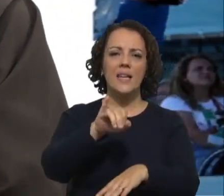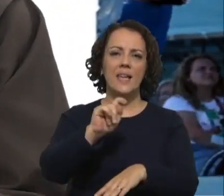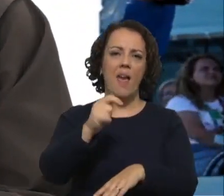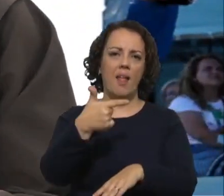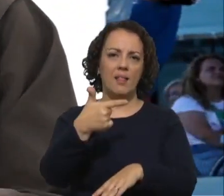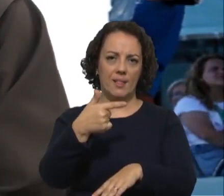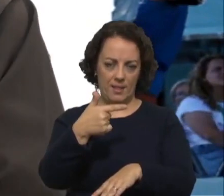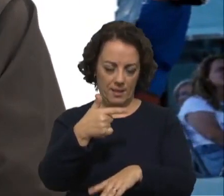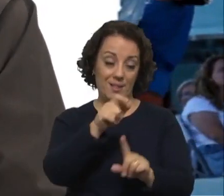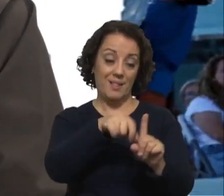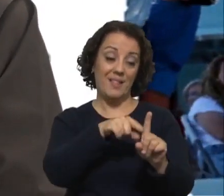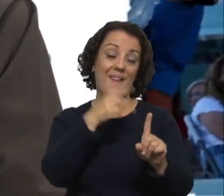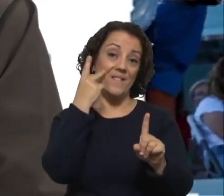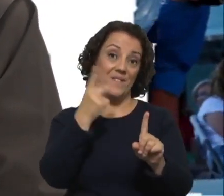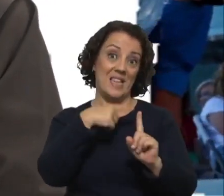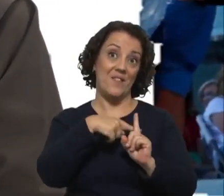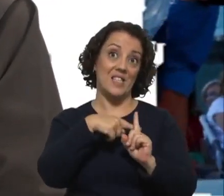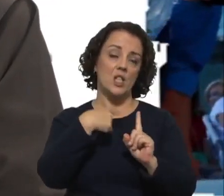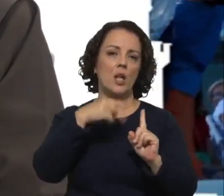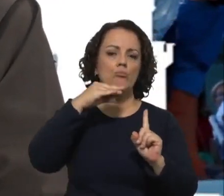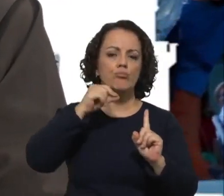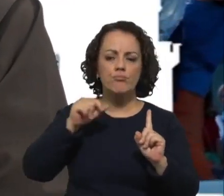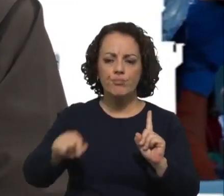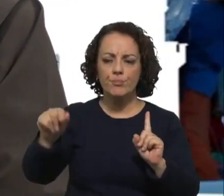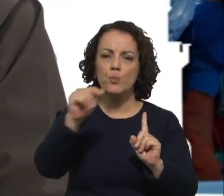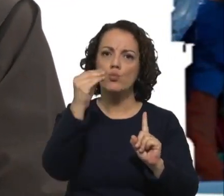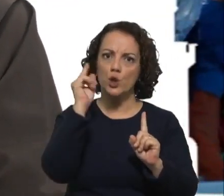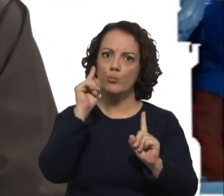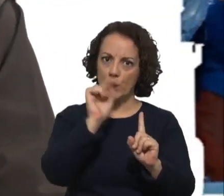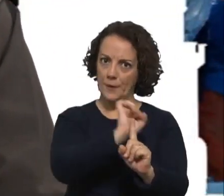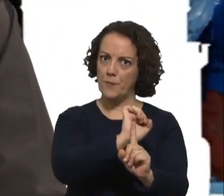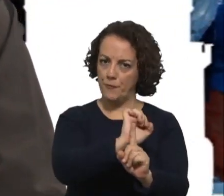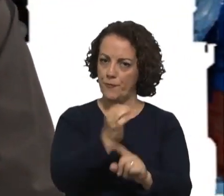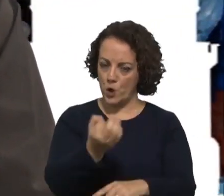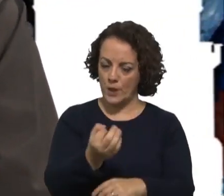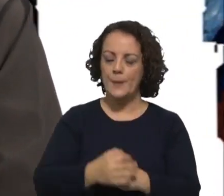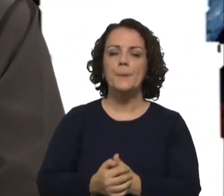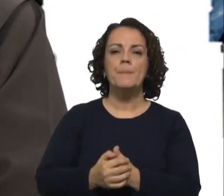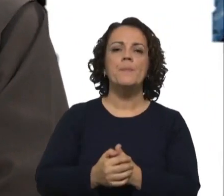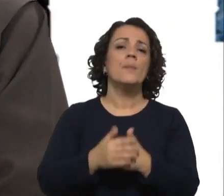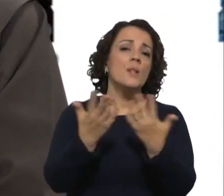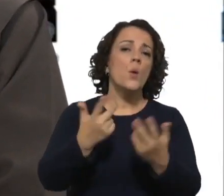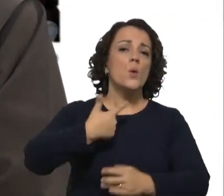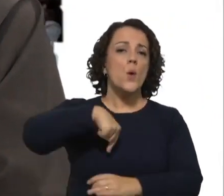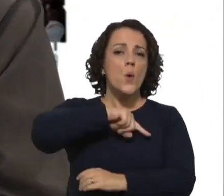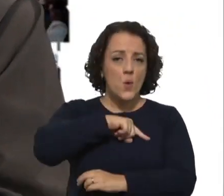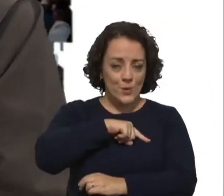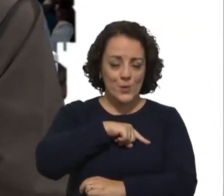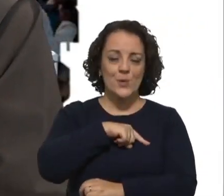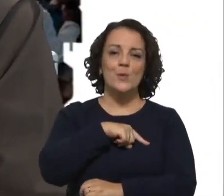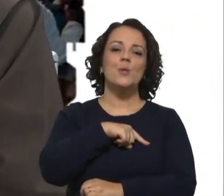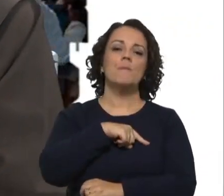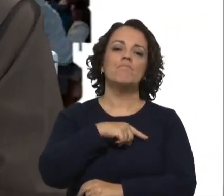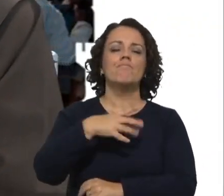vida de São Francisco tem vários locais muito importantes. E então nós quisemos, de várias